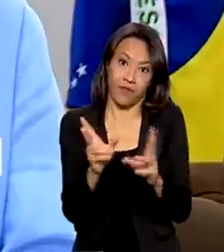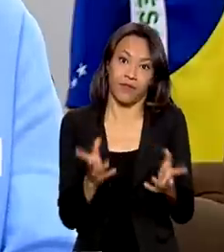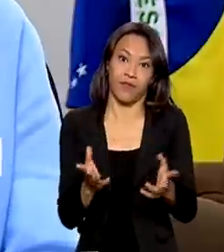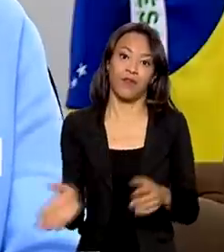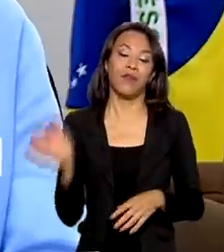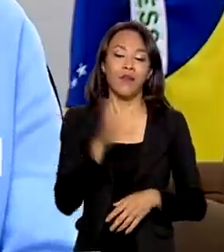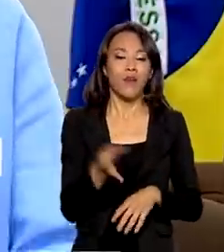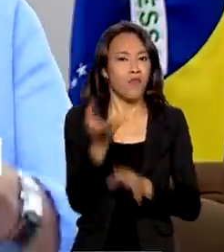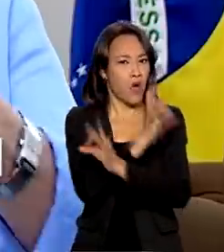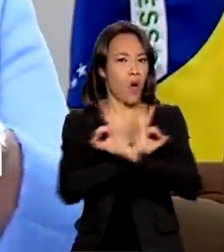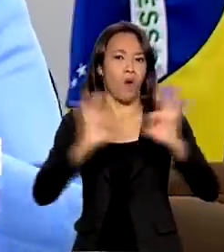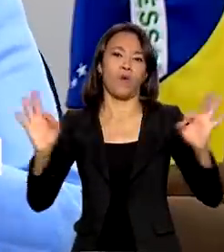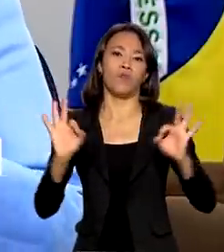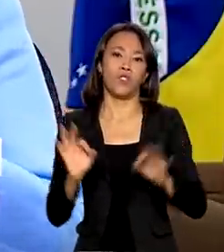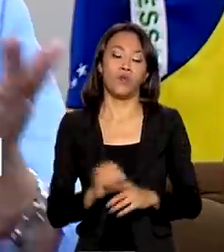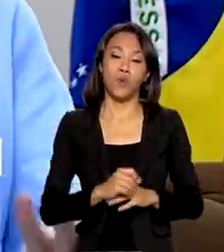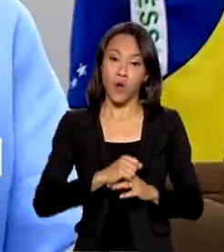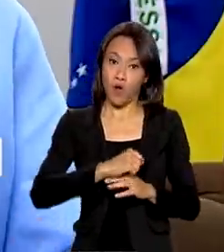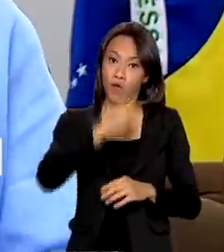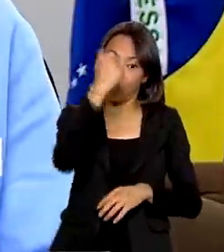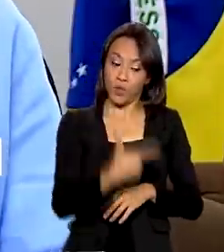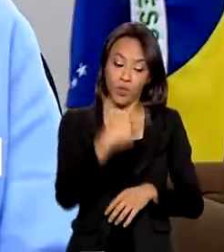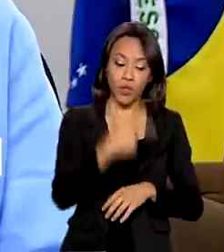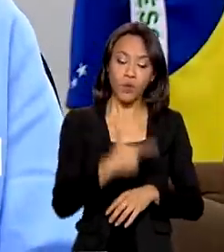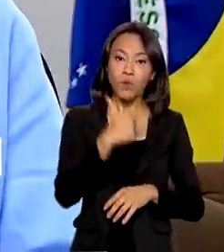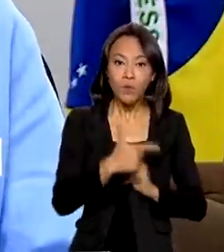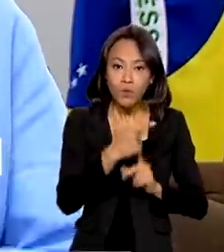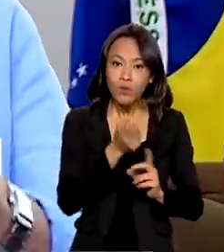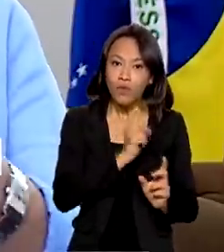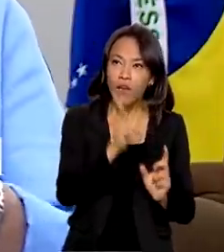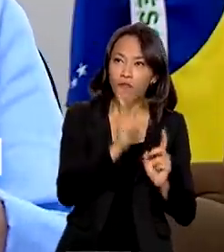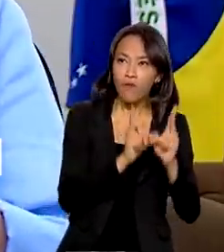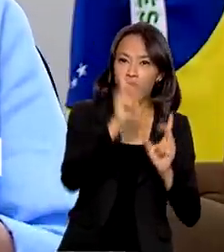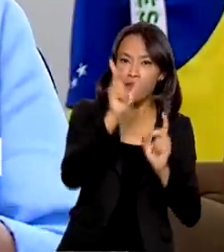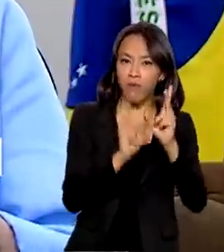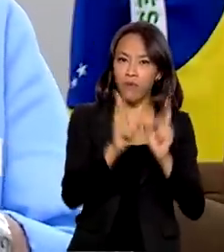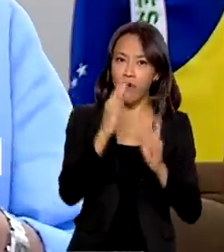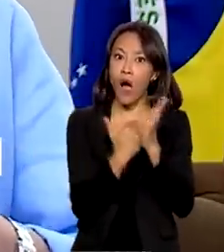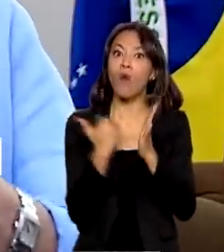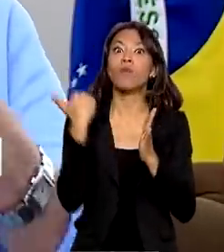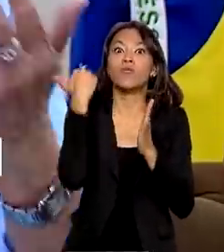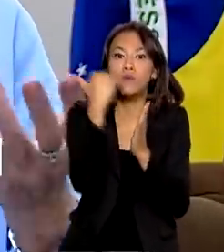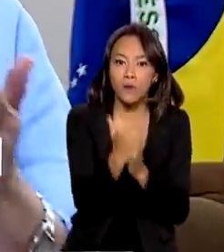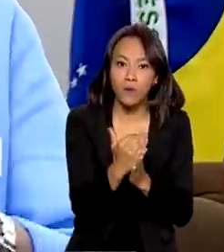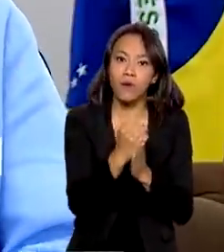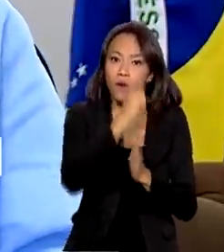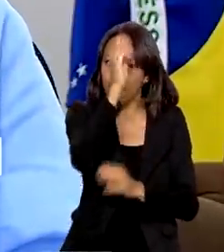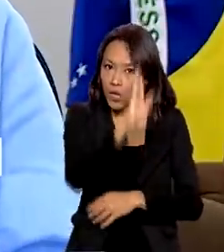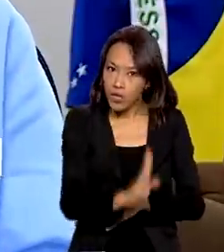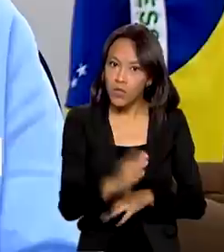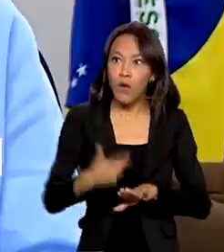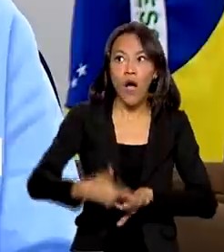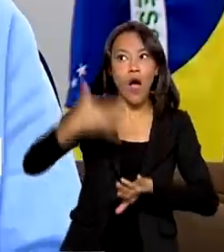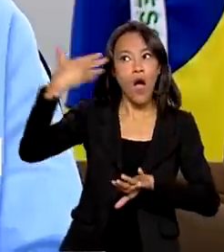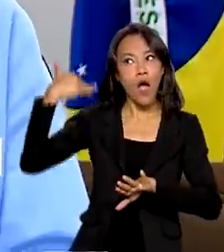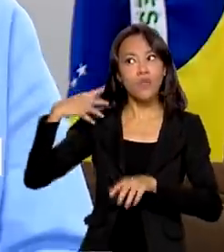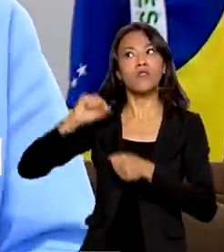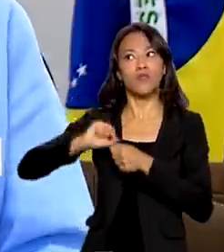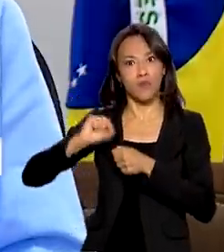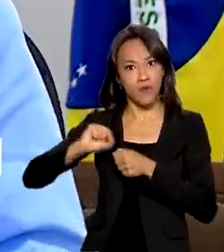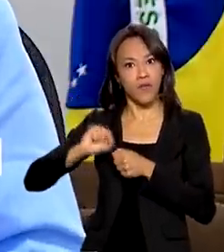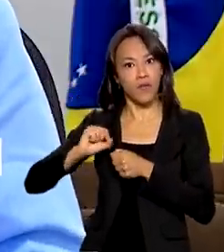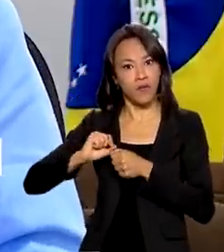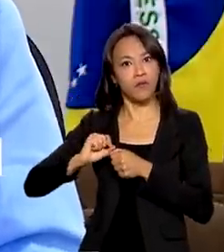ele foi foi um segundo maior setor exportador aí ele aumentou em muito do que tinha feito o ano